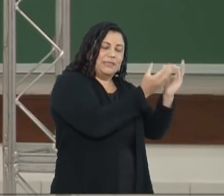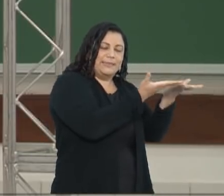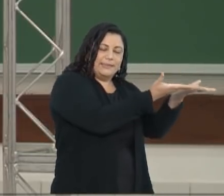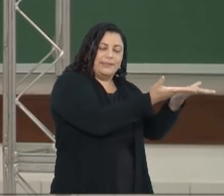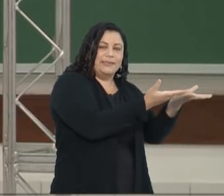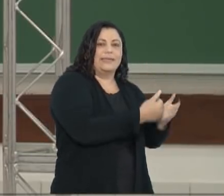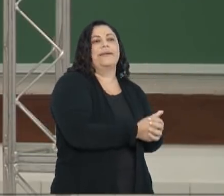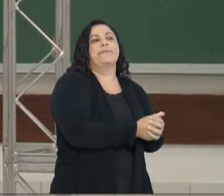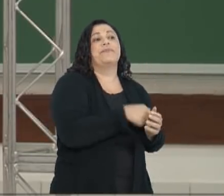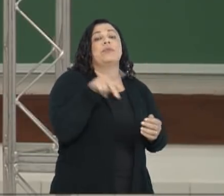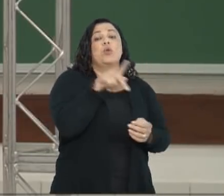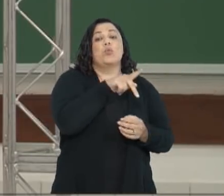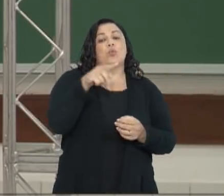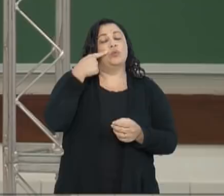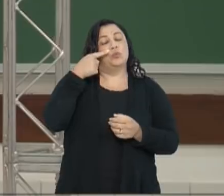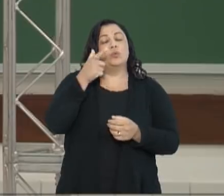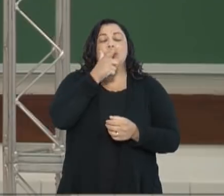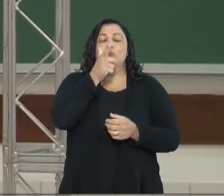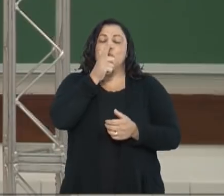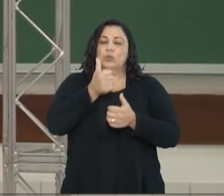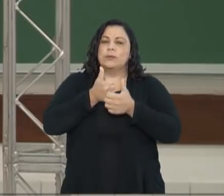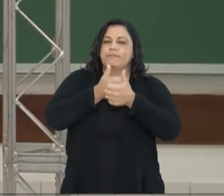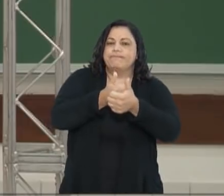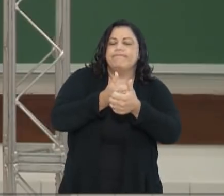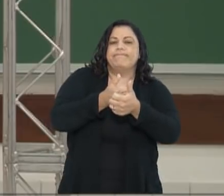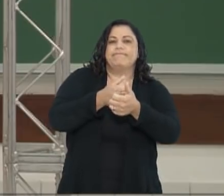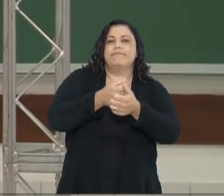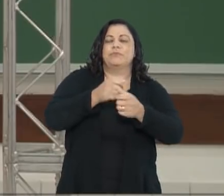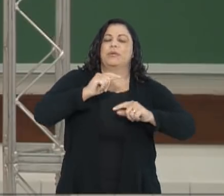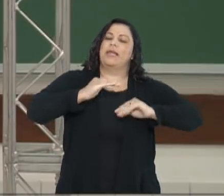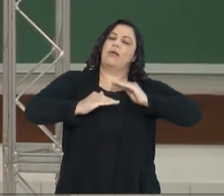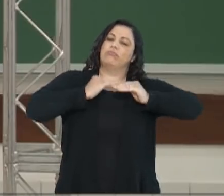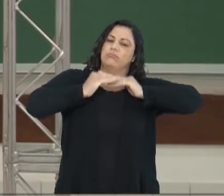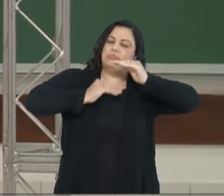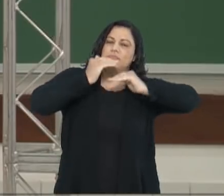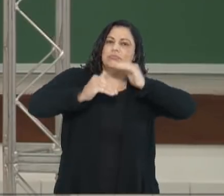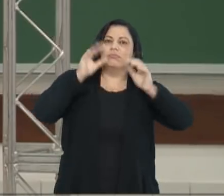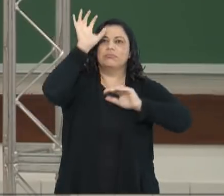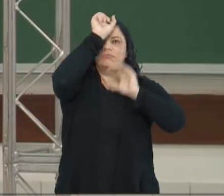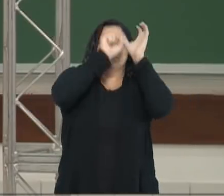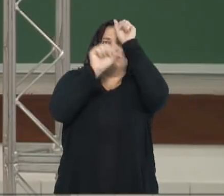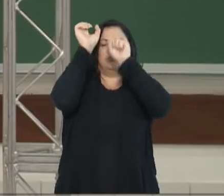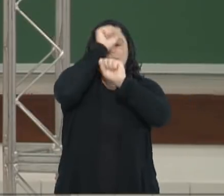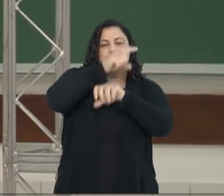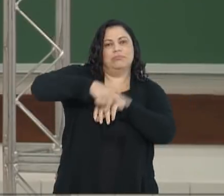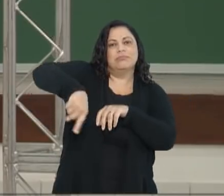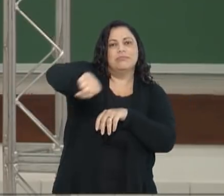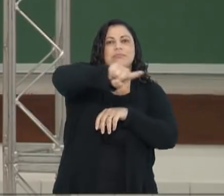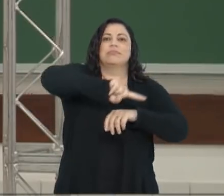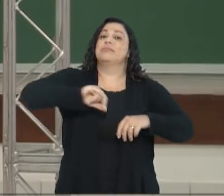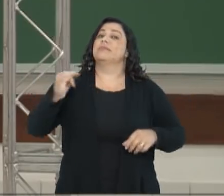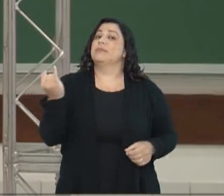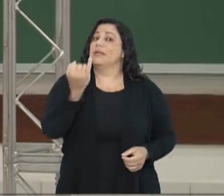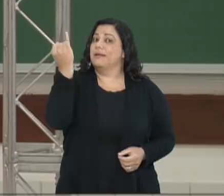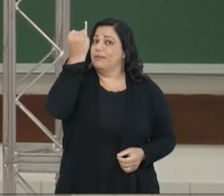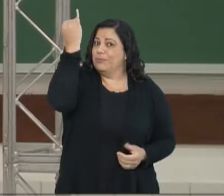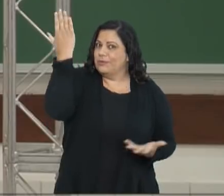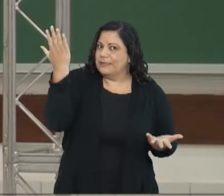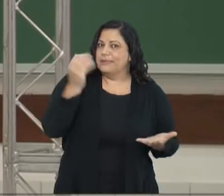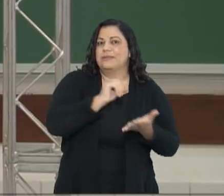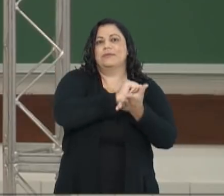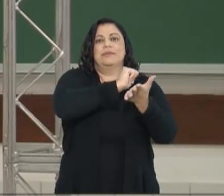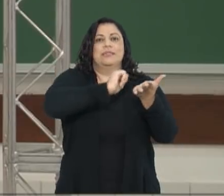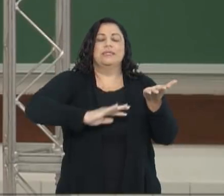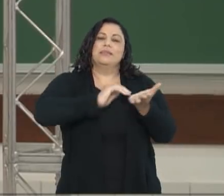que aí o professor consegue acompanhar vocês aí o processo de aprendizagem de vocês. É bem importante realizar as